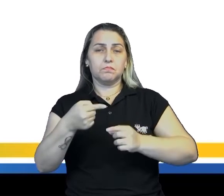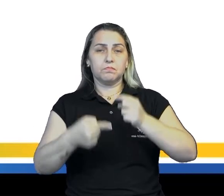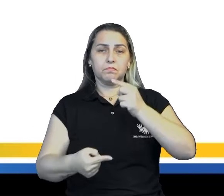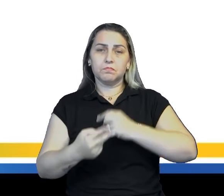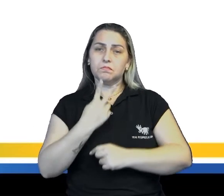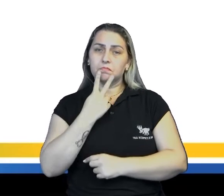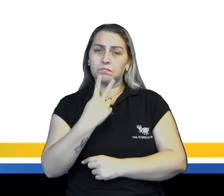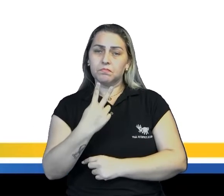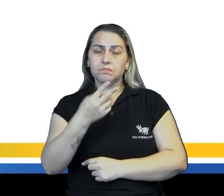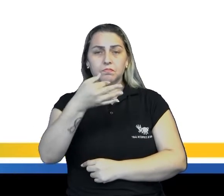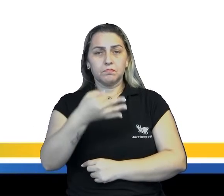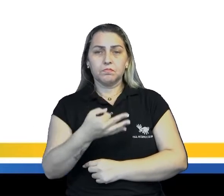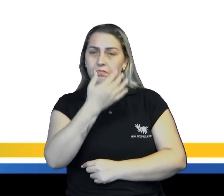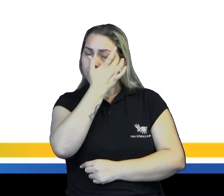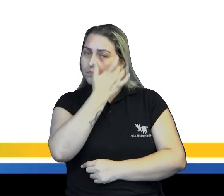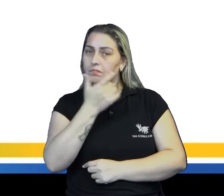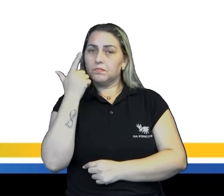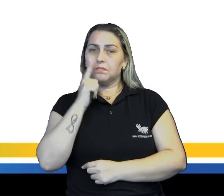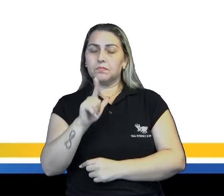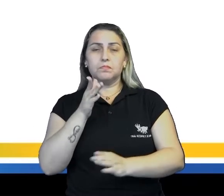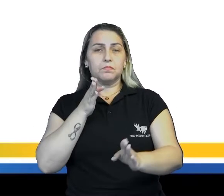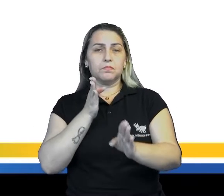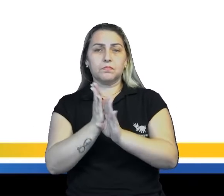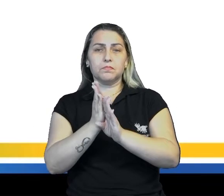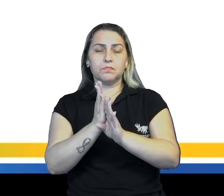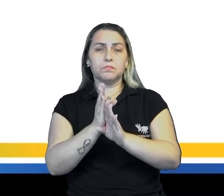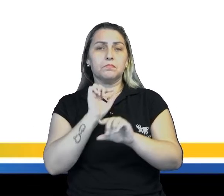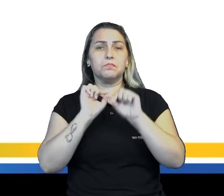proibido fumar, certo? Nós conseguimos